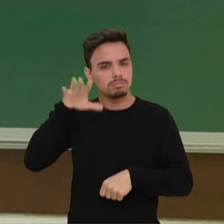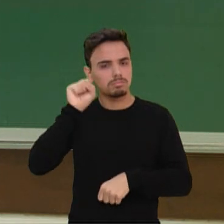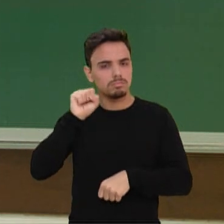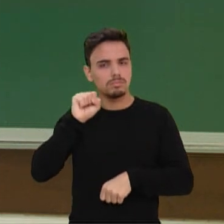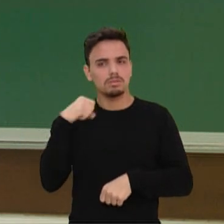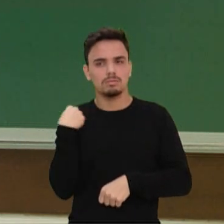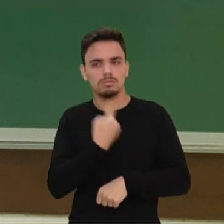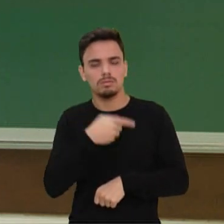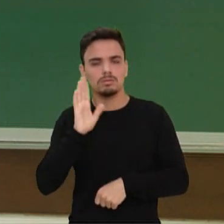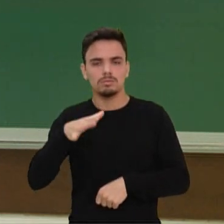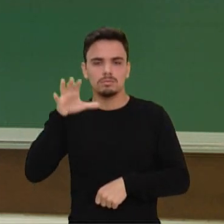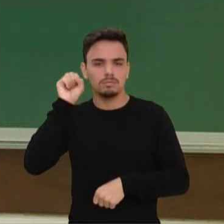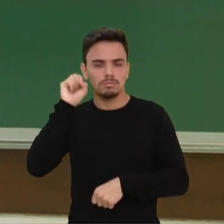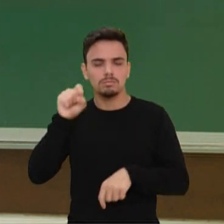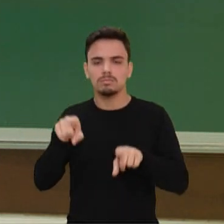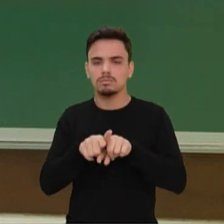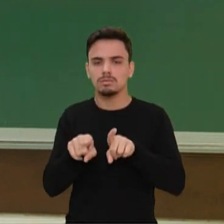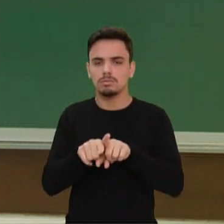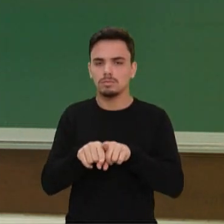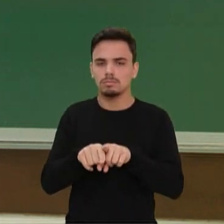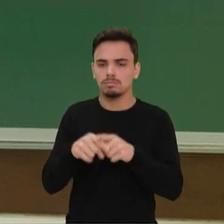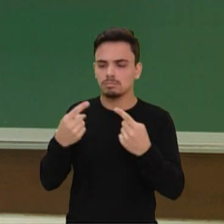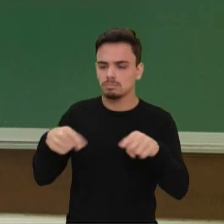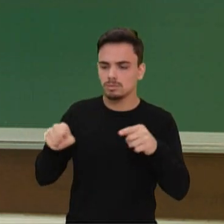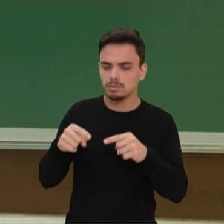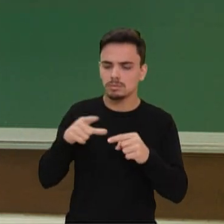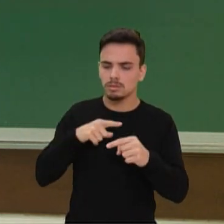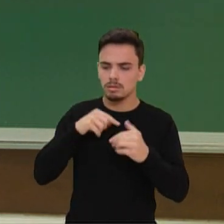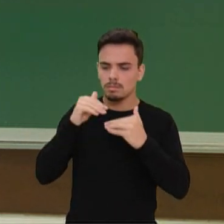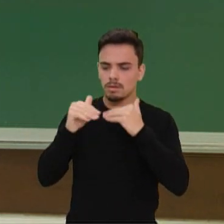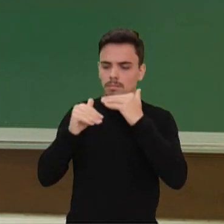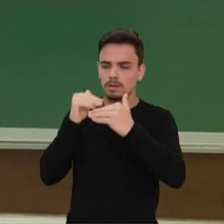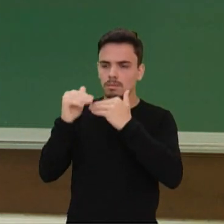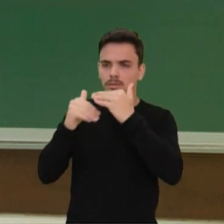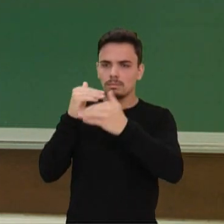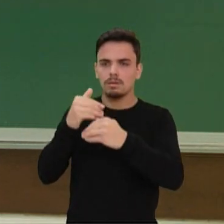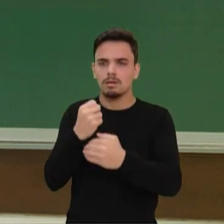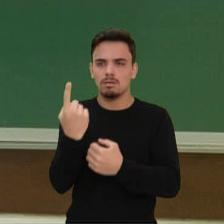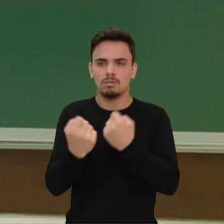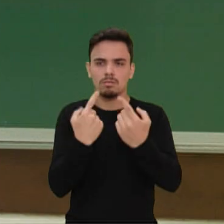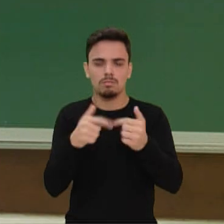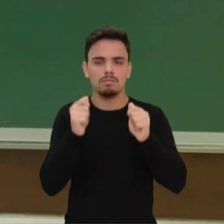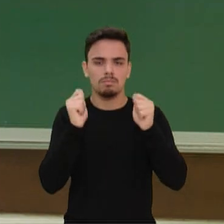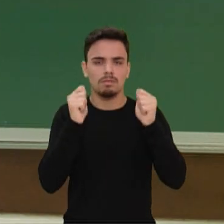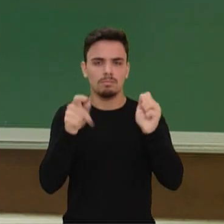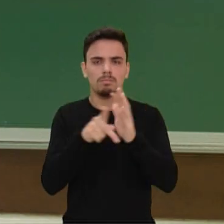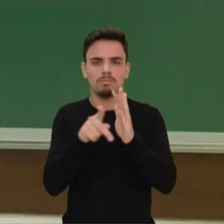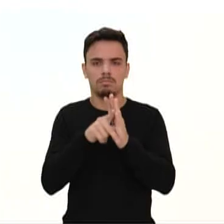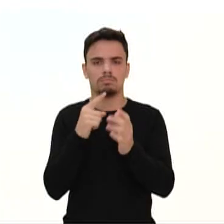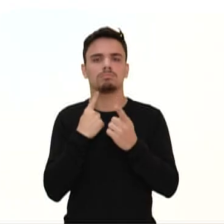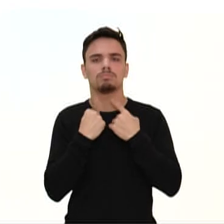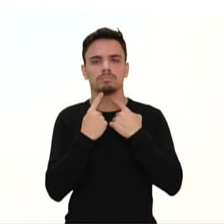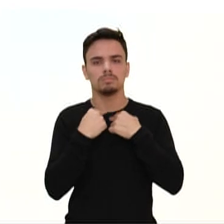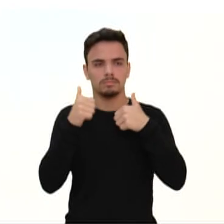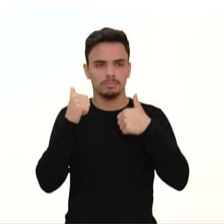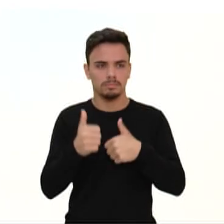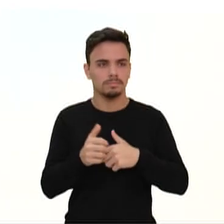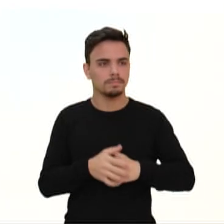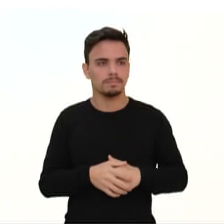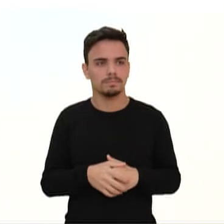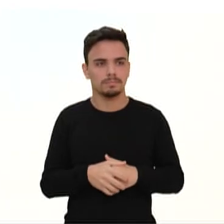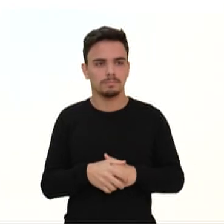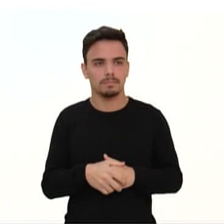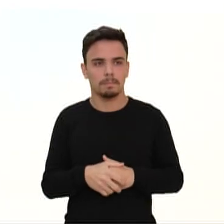nós ouvimos, aqueles sons ordenados, são uma das várias manifestações da vontade.